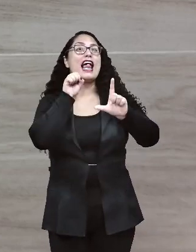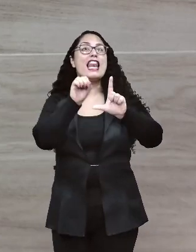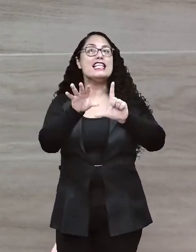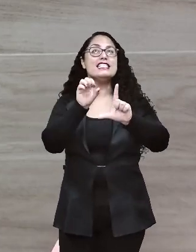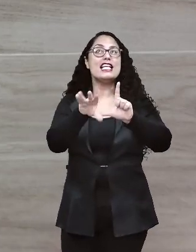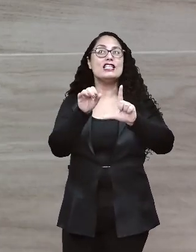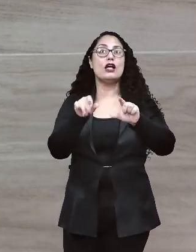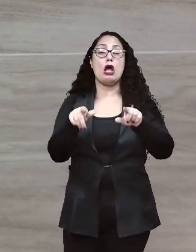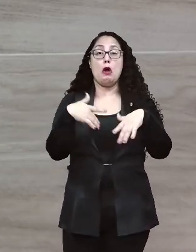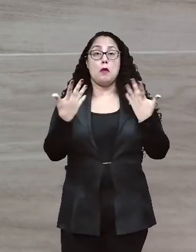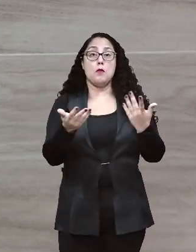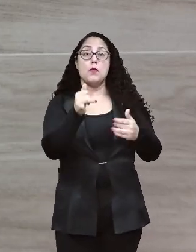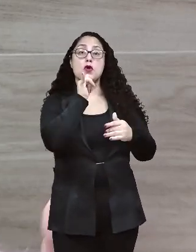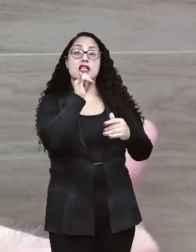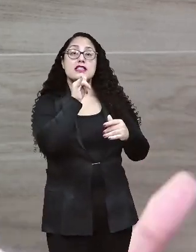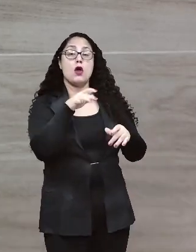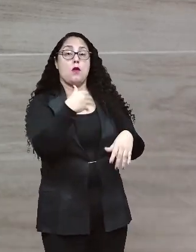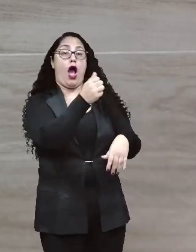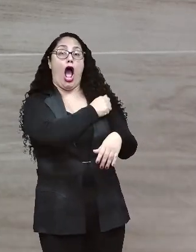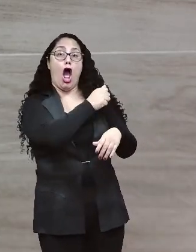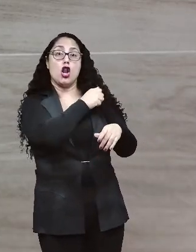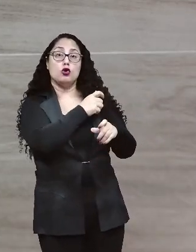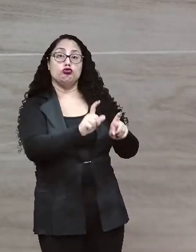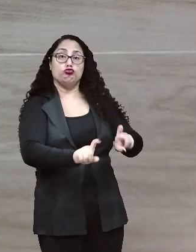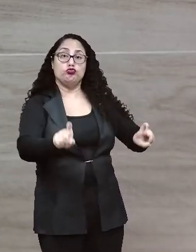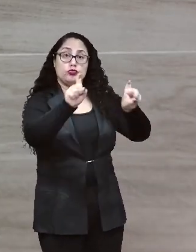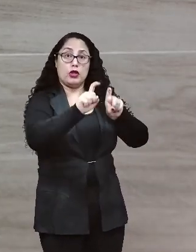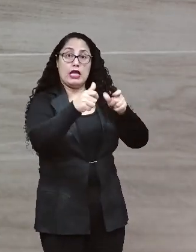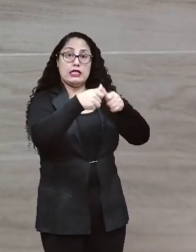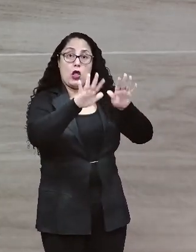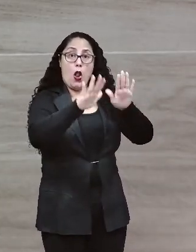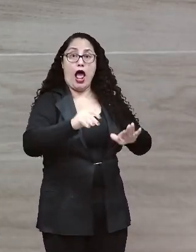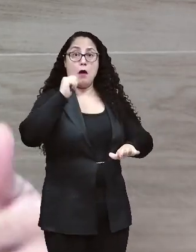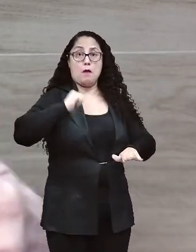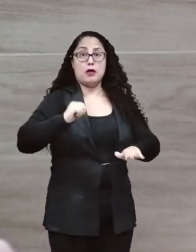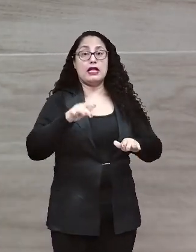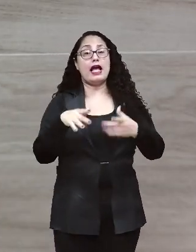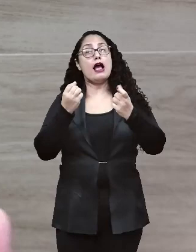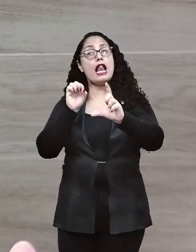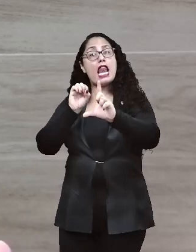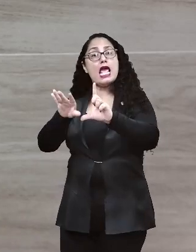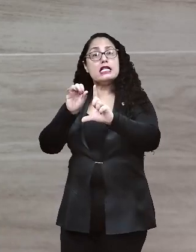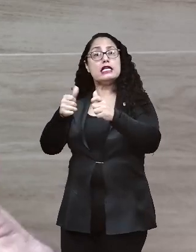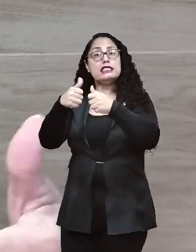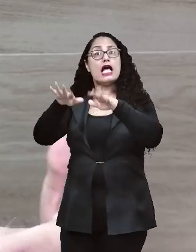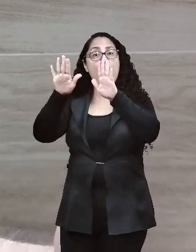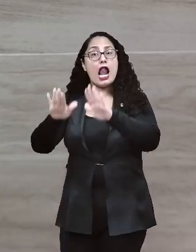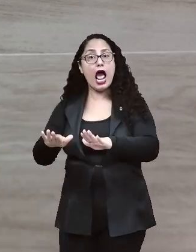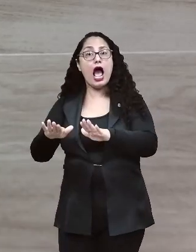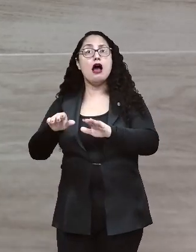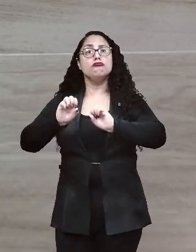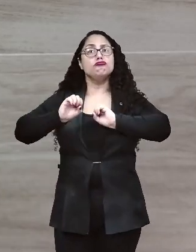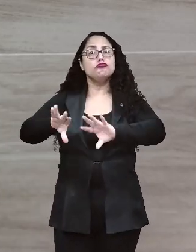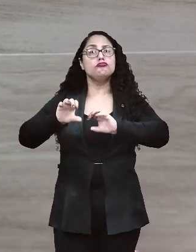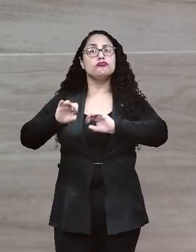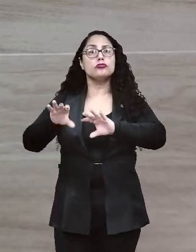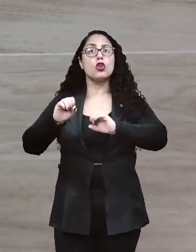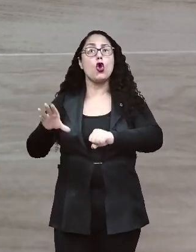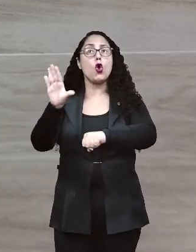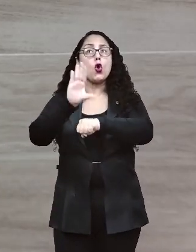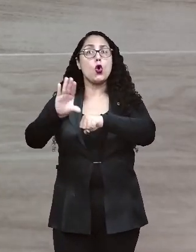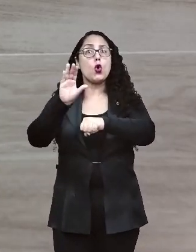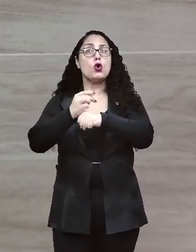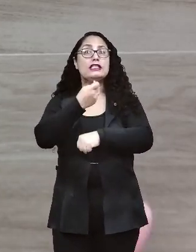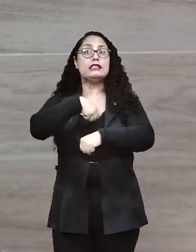por exemplo, os alunos de informática, eles estão lá como bolsistas. Os alunos da licenciatura estarão lá ministrando o curso de espanhol